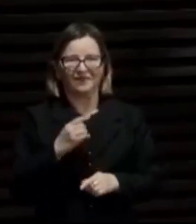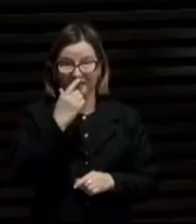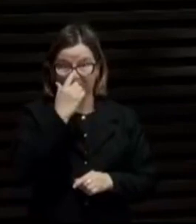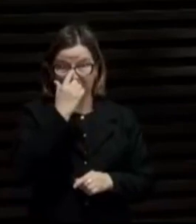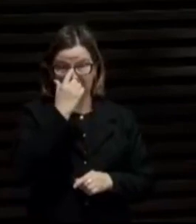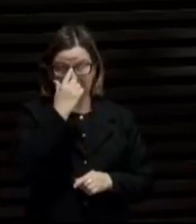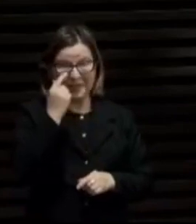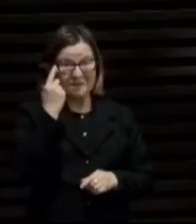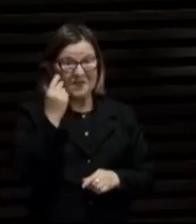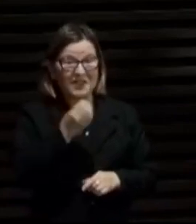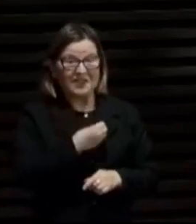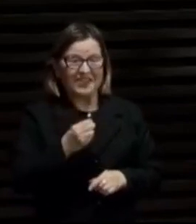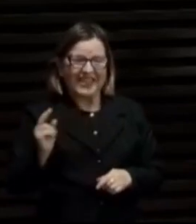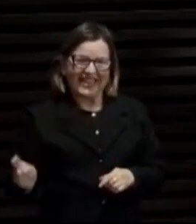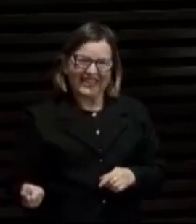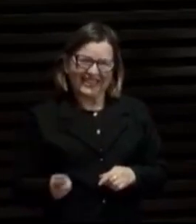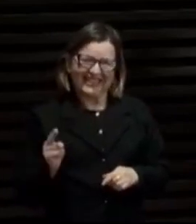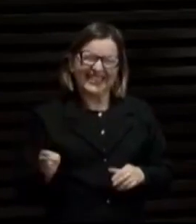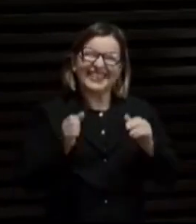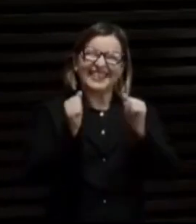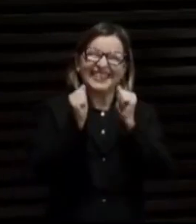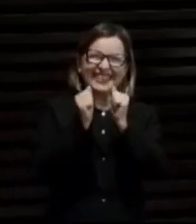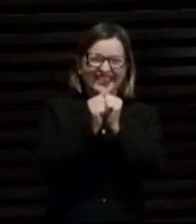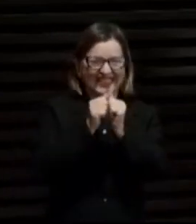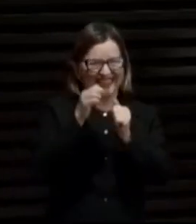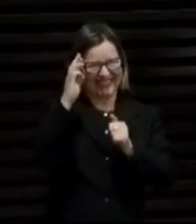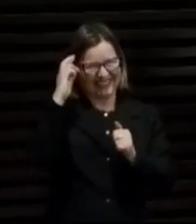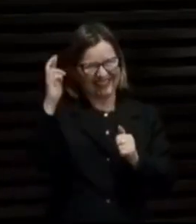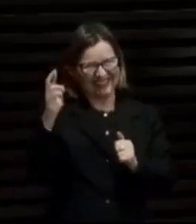a eternidade com Ele.